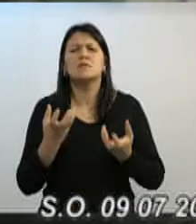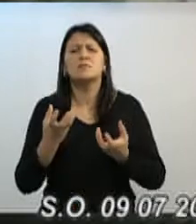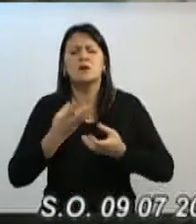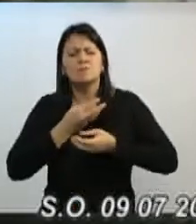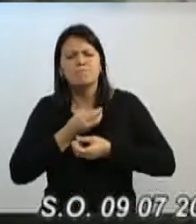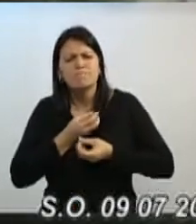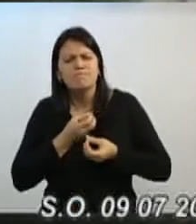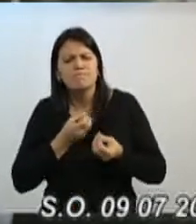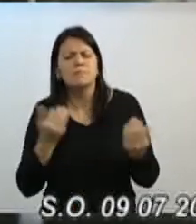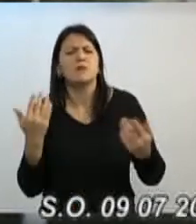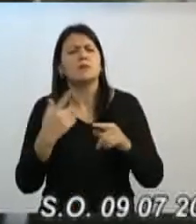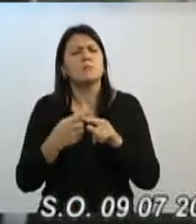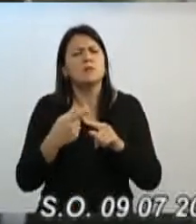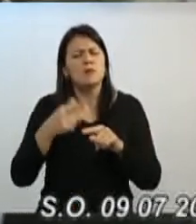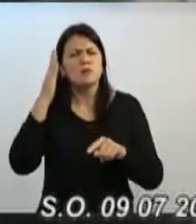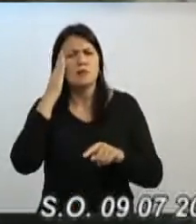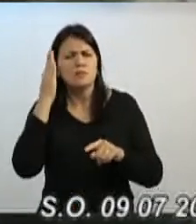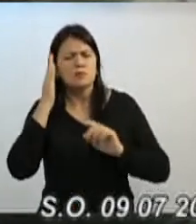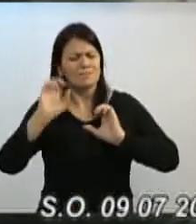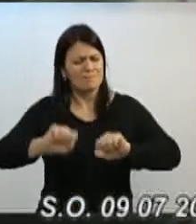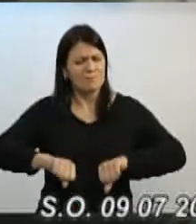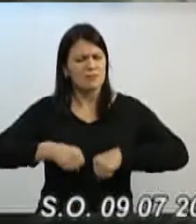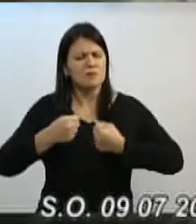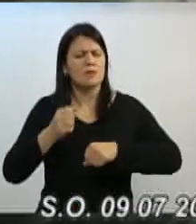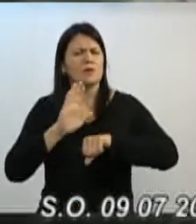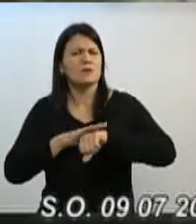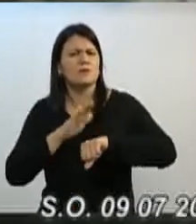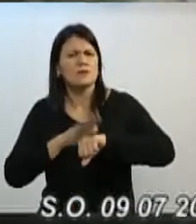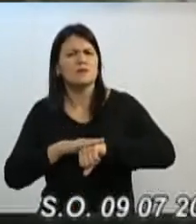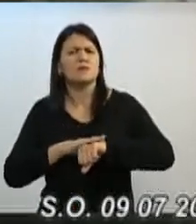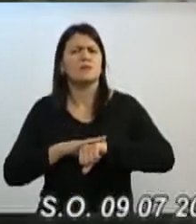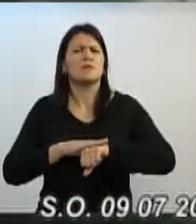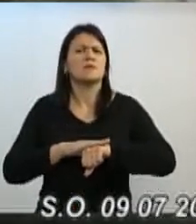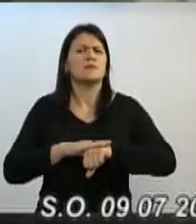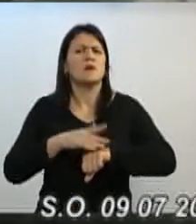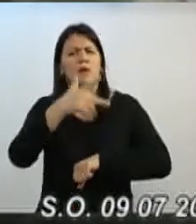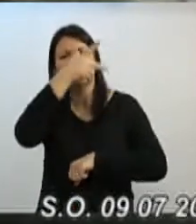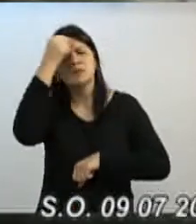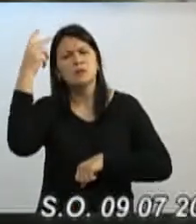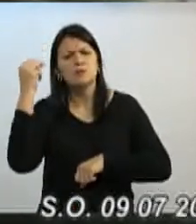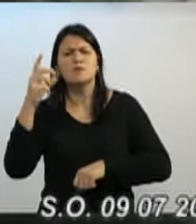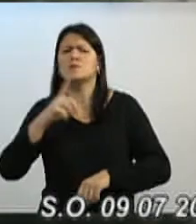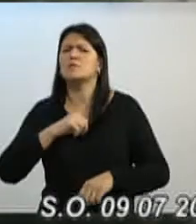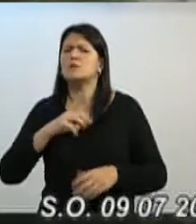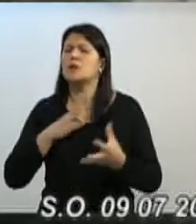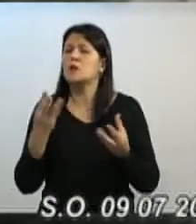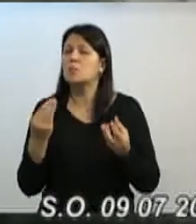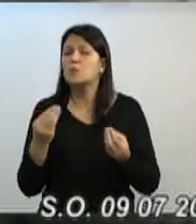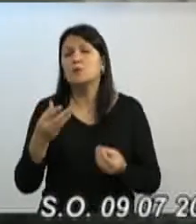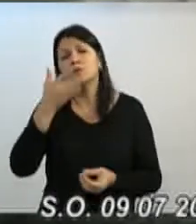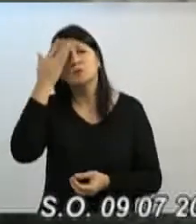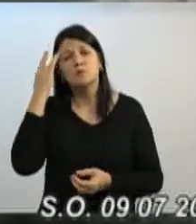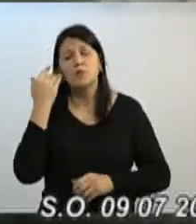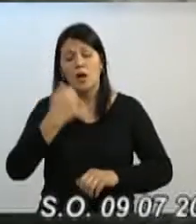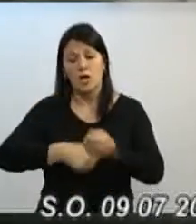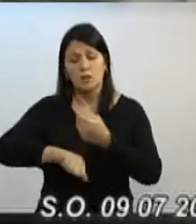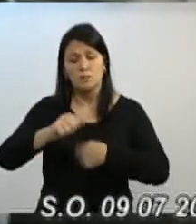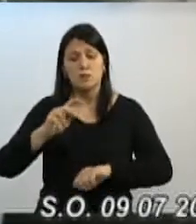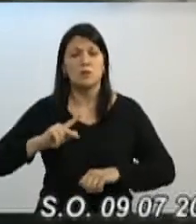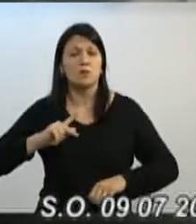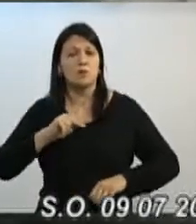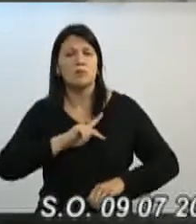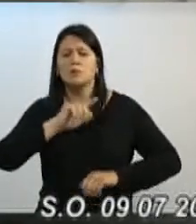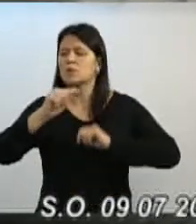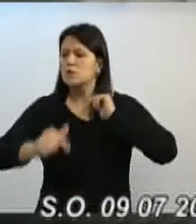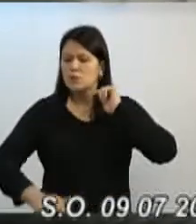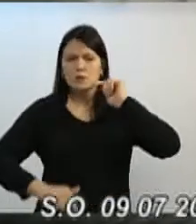porque sei que muitos esforços estão sendo feitos também em relação ao executivo, tem muitas pessoas da administração pública que estão trabalhando de forma